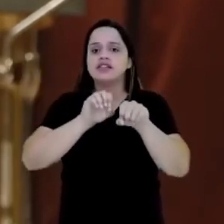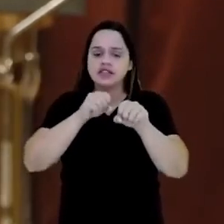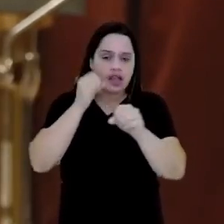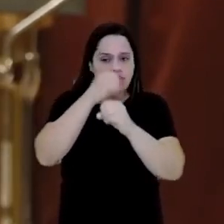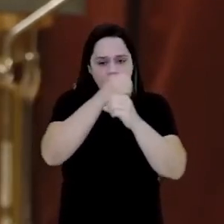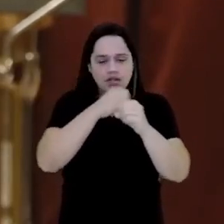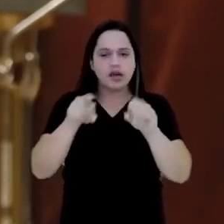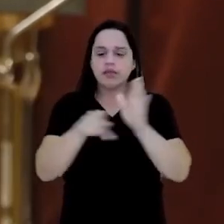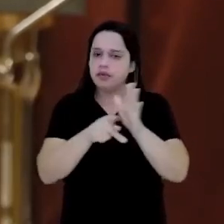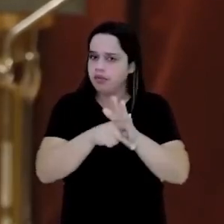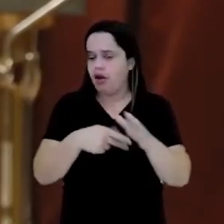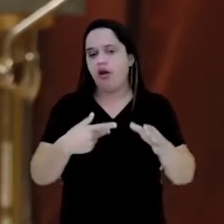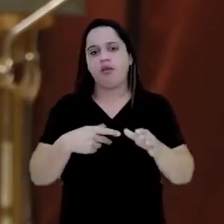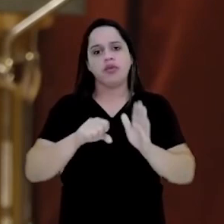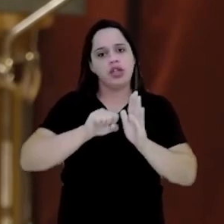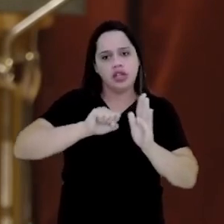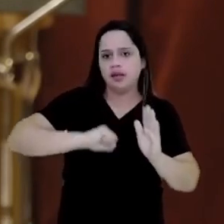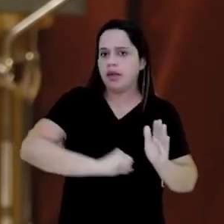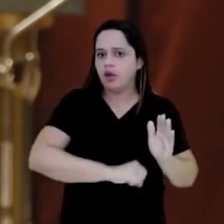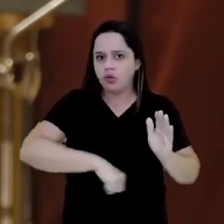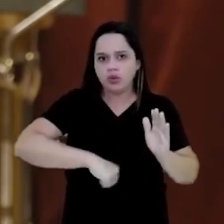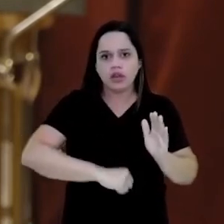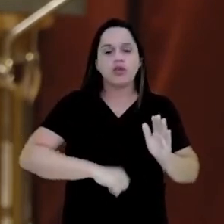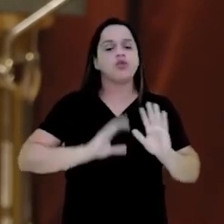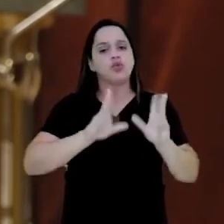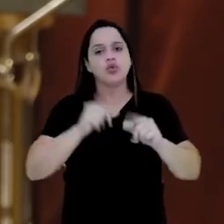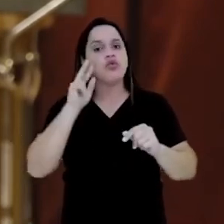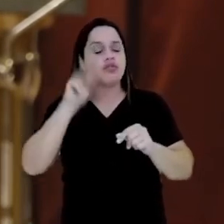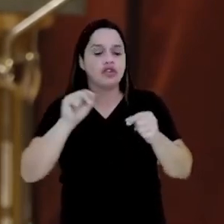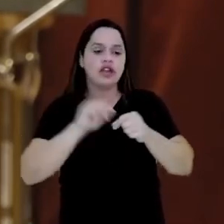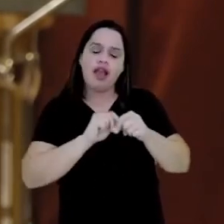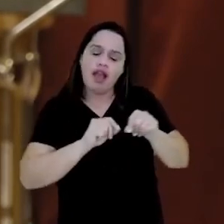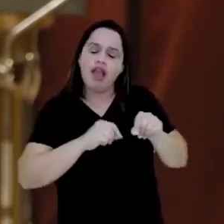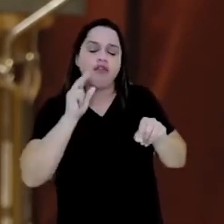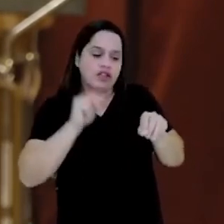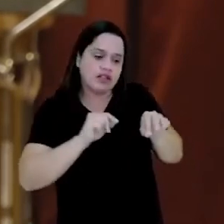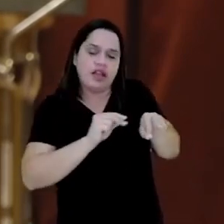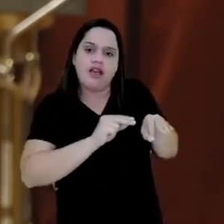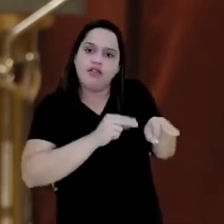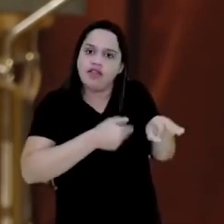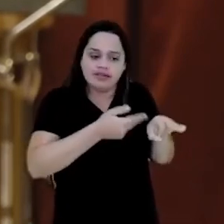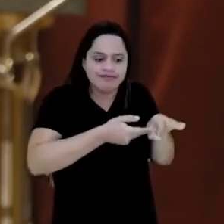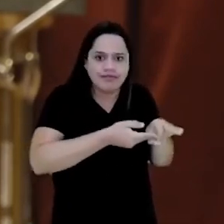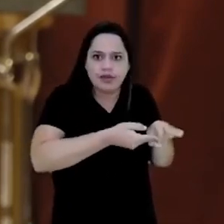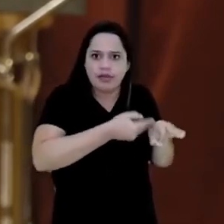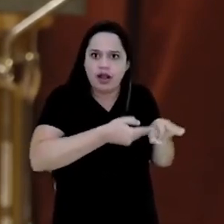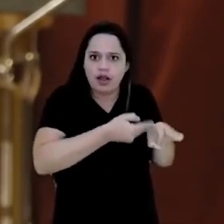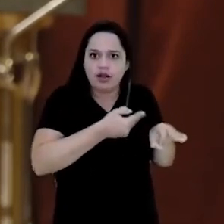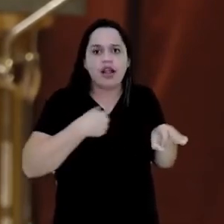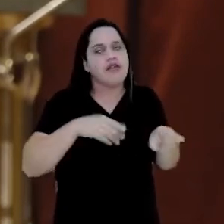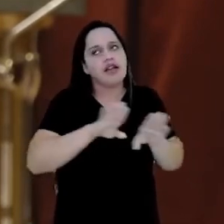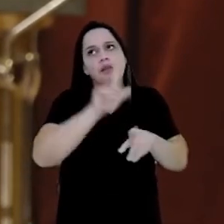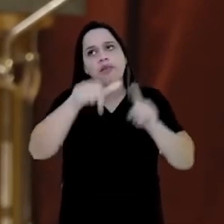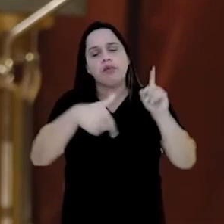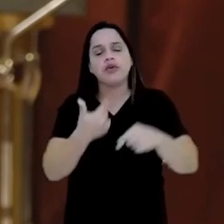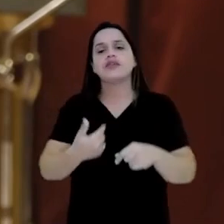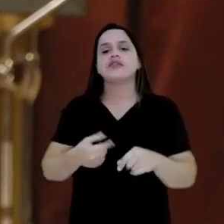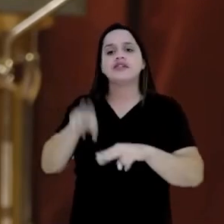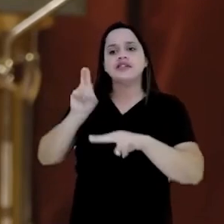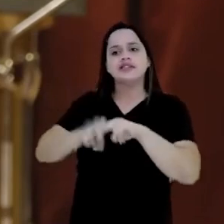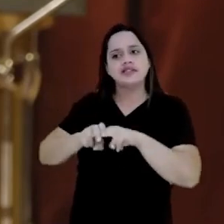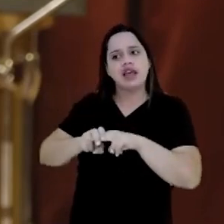fazer outra sol e beleza Coelho paciente põe a roupa de volta sentou na mesa de novo então